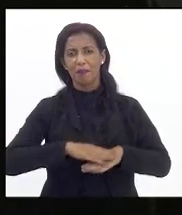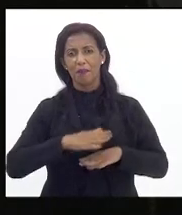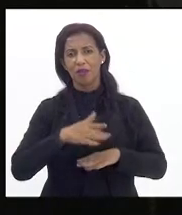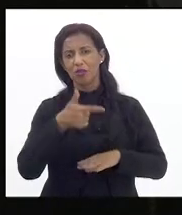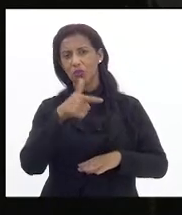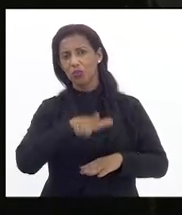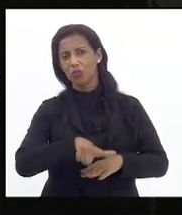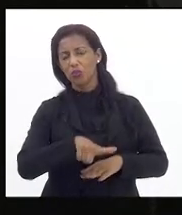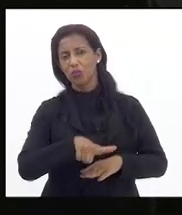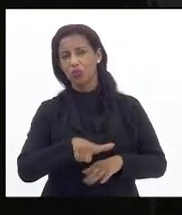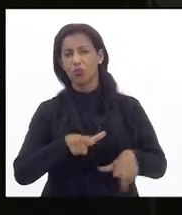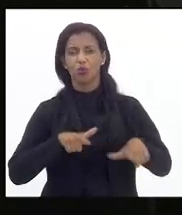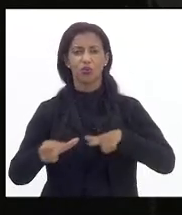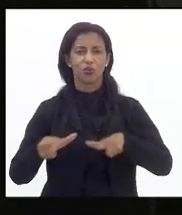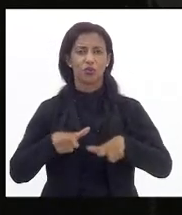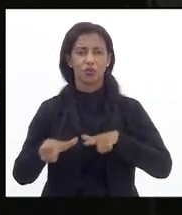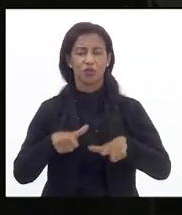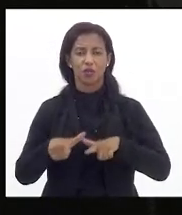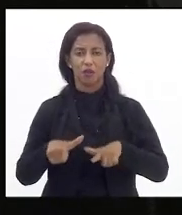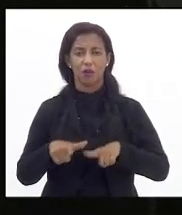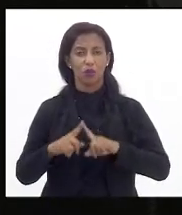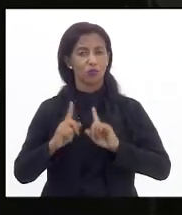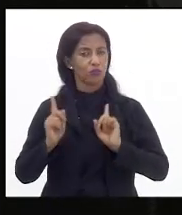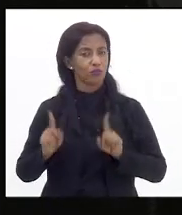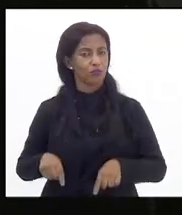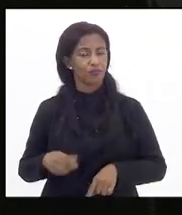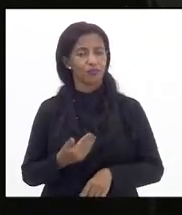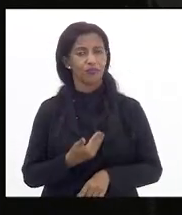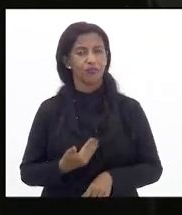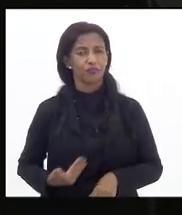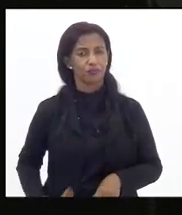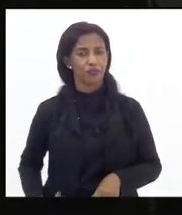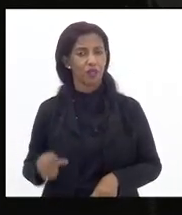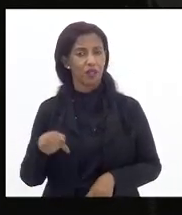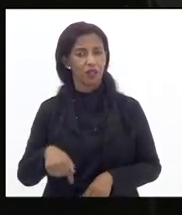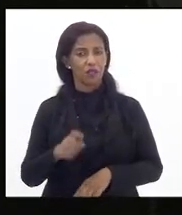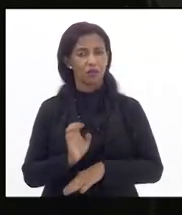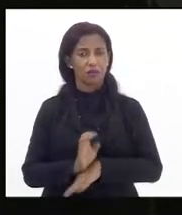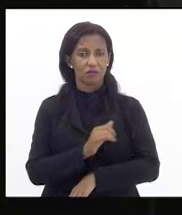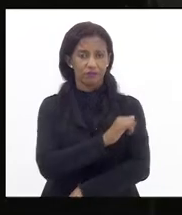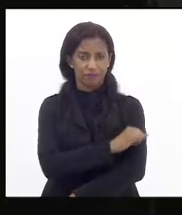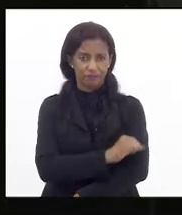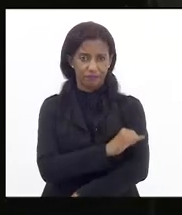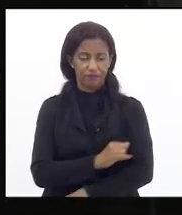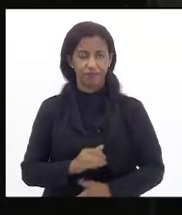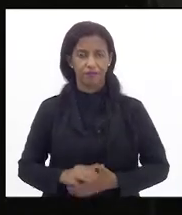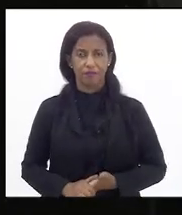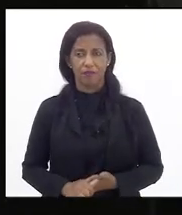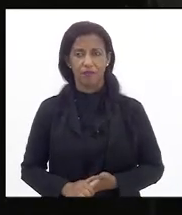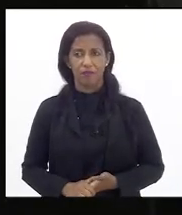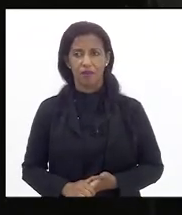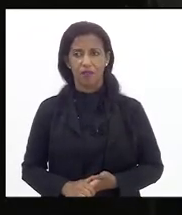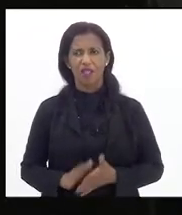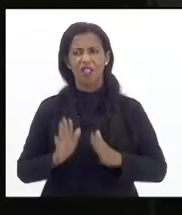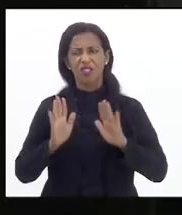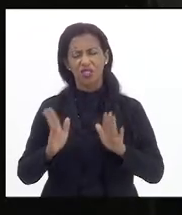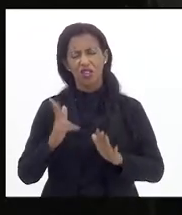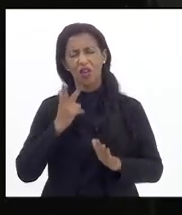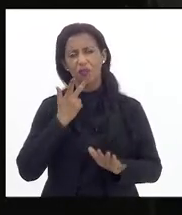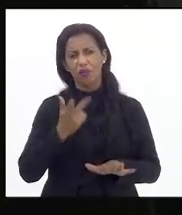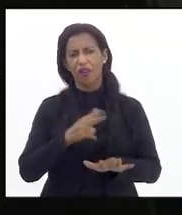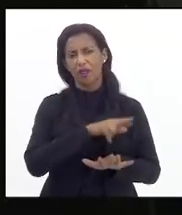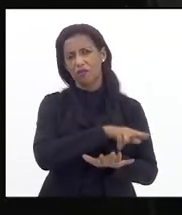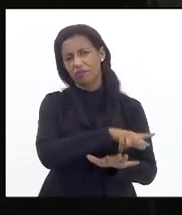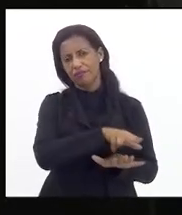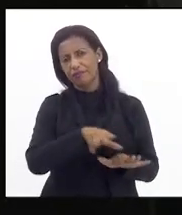mais uma vez os trabalhadores os servidores aqui do Estado do Rio de Janeiro acho que já foi falado aqui por